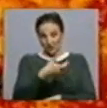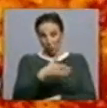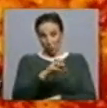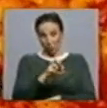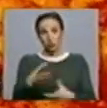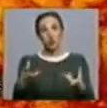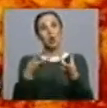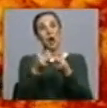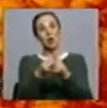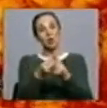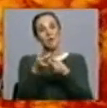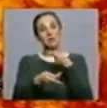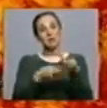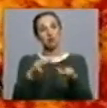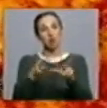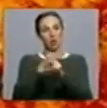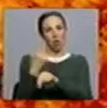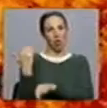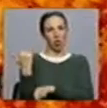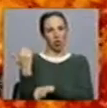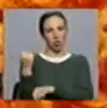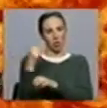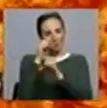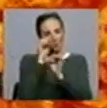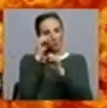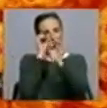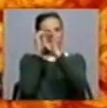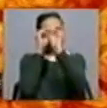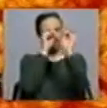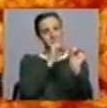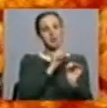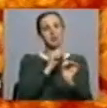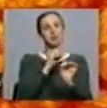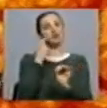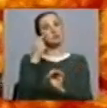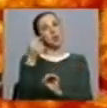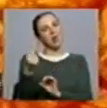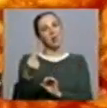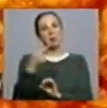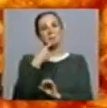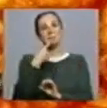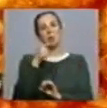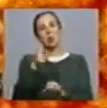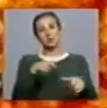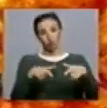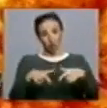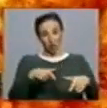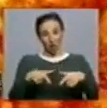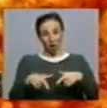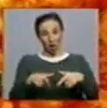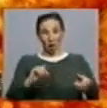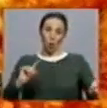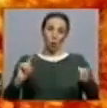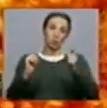juntaram observações mais recentes feitas pelo telescópio espacial Kepler, e então descobriram que esta estrela, ao contrário do